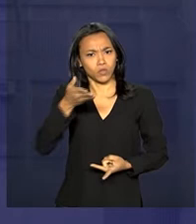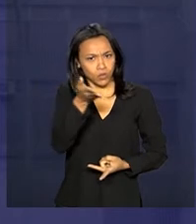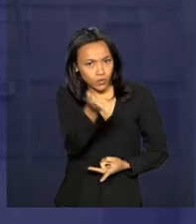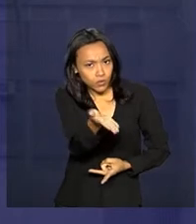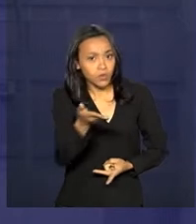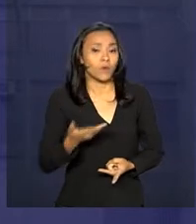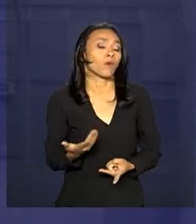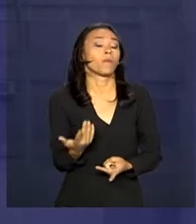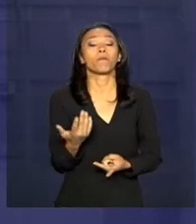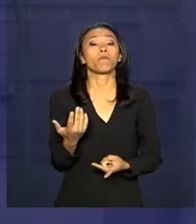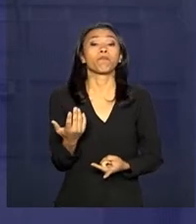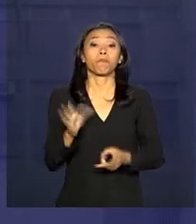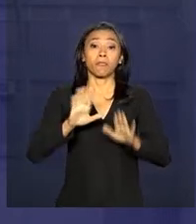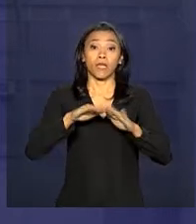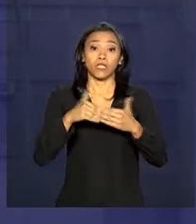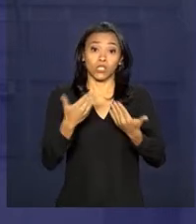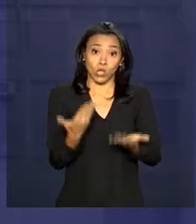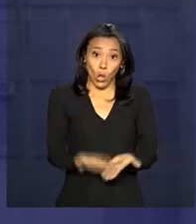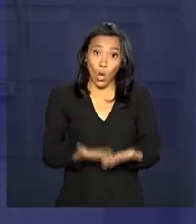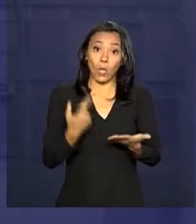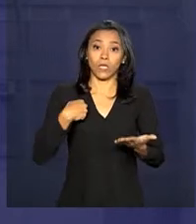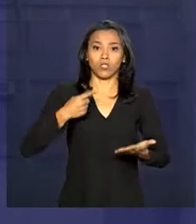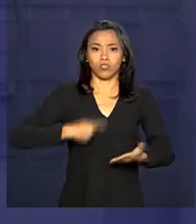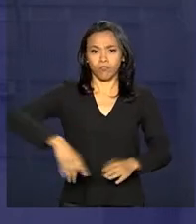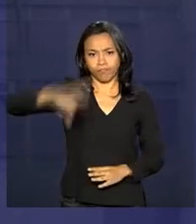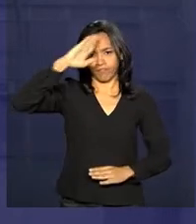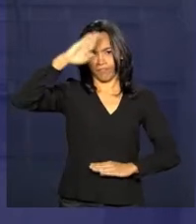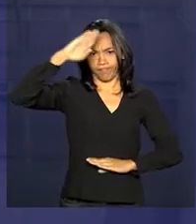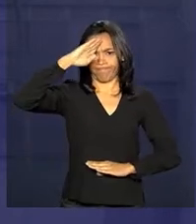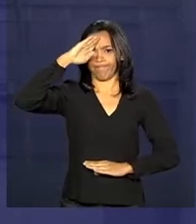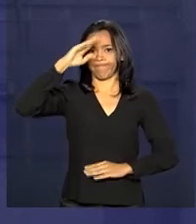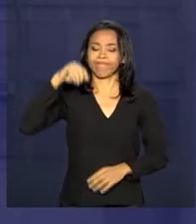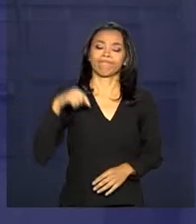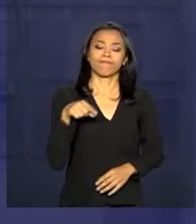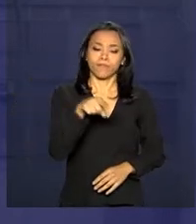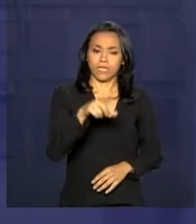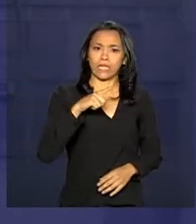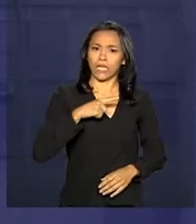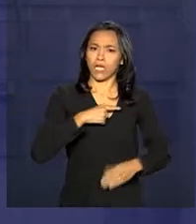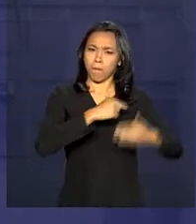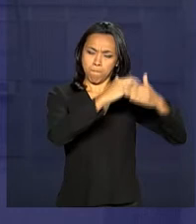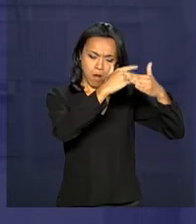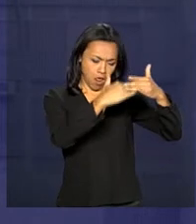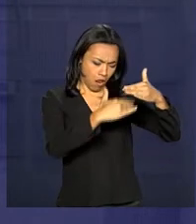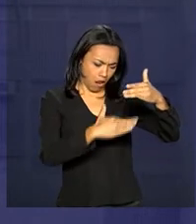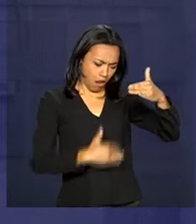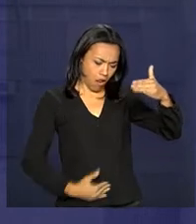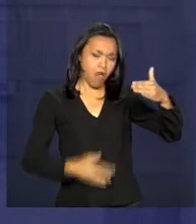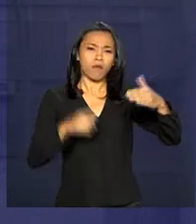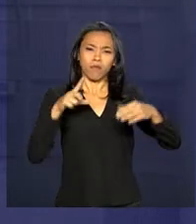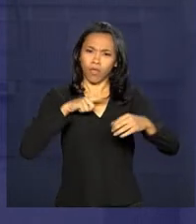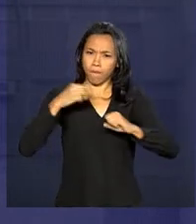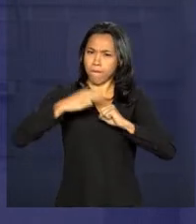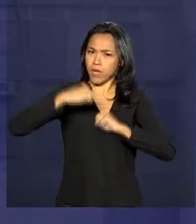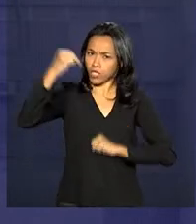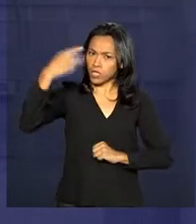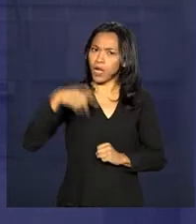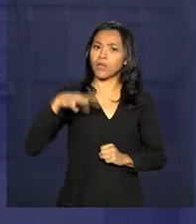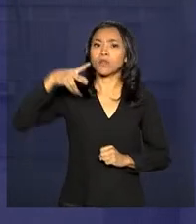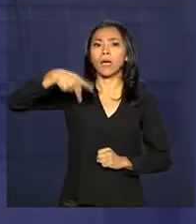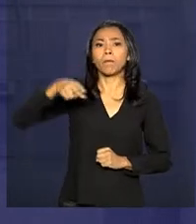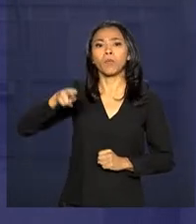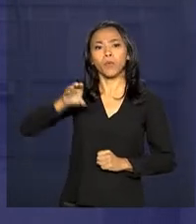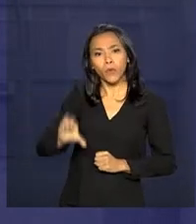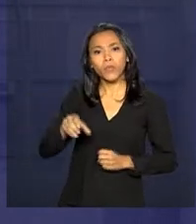professor emérito da escola de comando e estado maior do exército ele também tem um currículo muito rico fez mestrado na puc do rio de